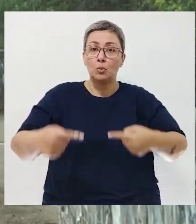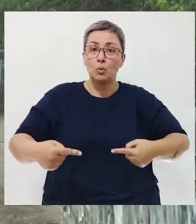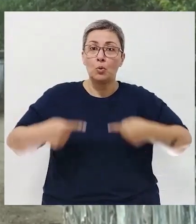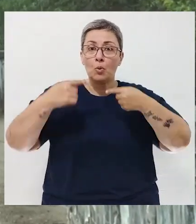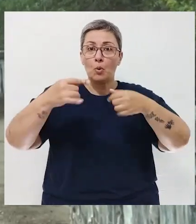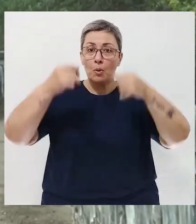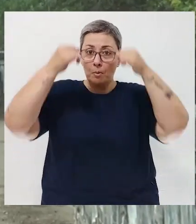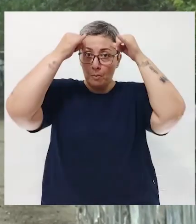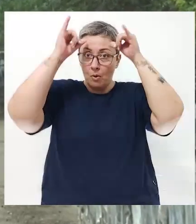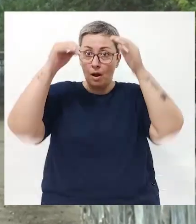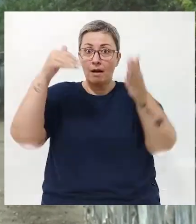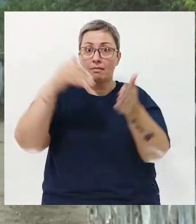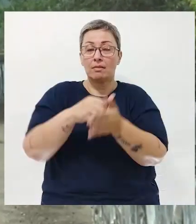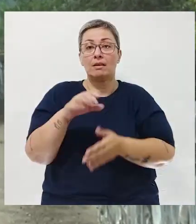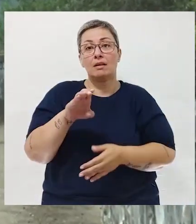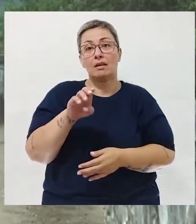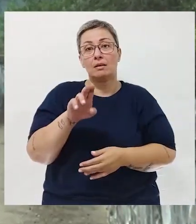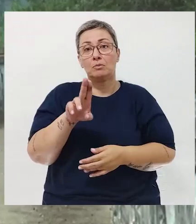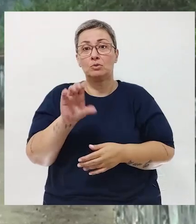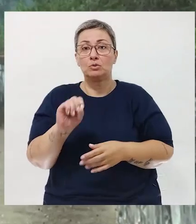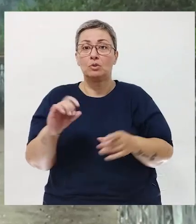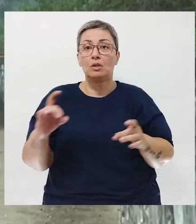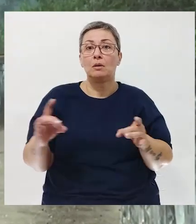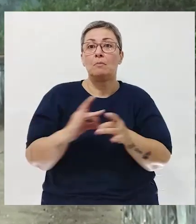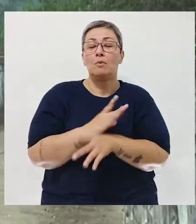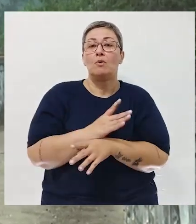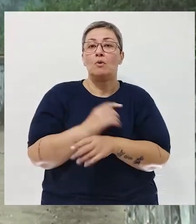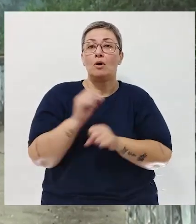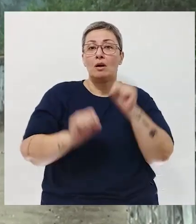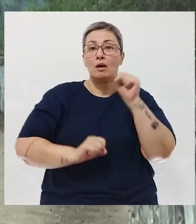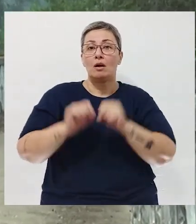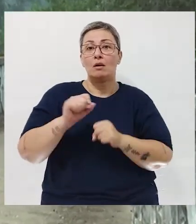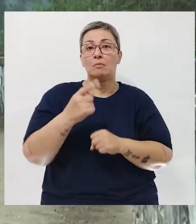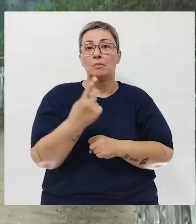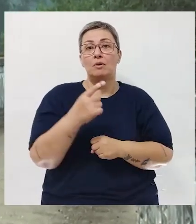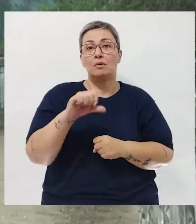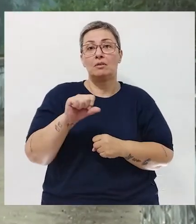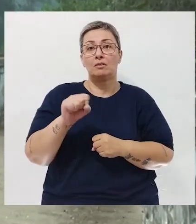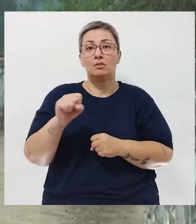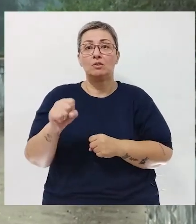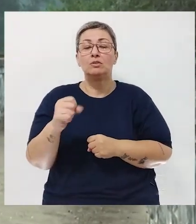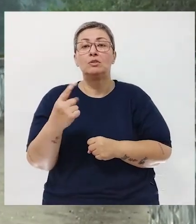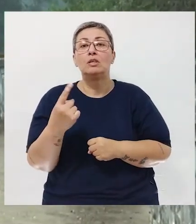até o Cabuçu. A obra foi concluída em 1908 e é considerada até hoje a